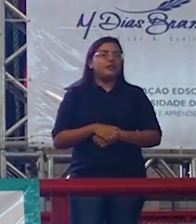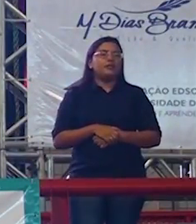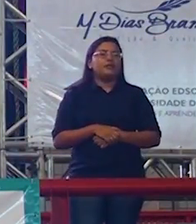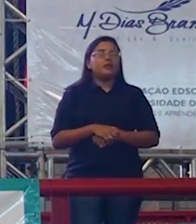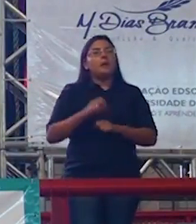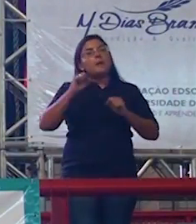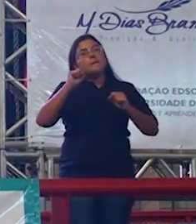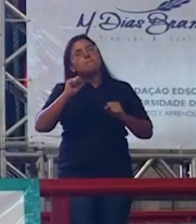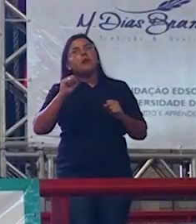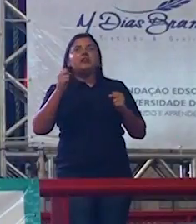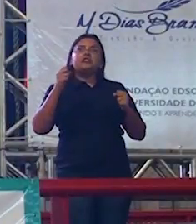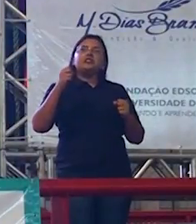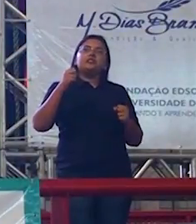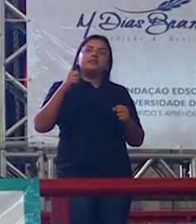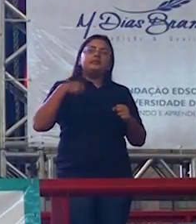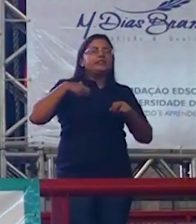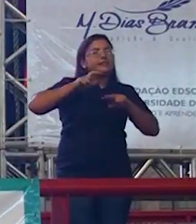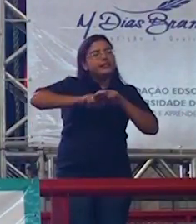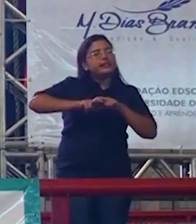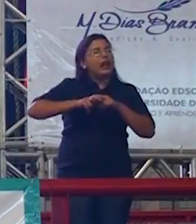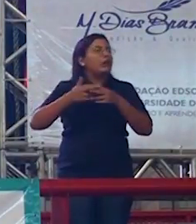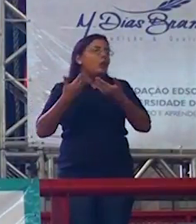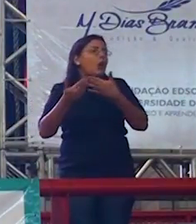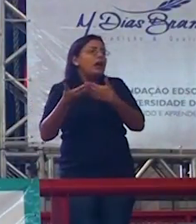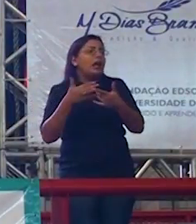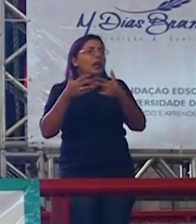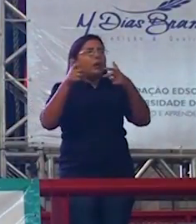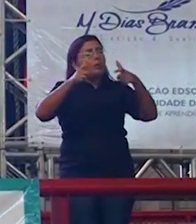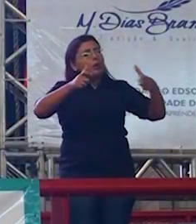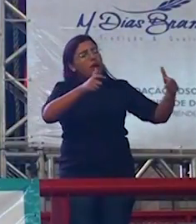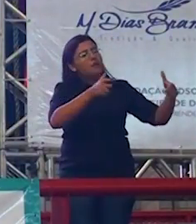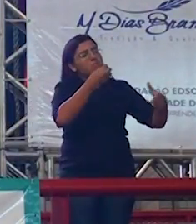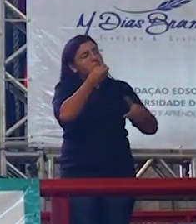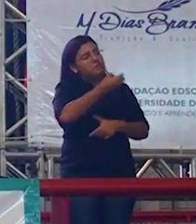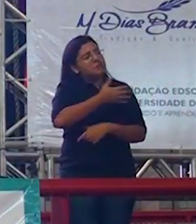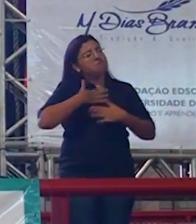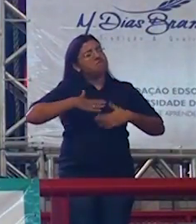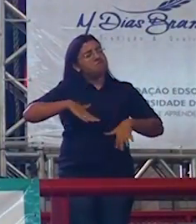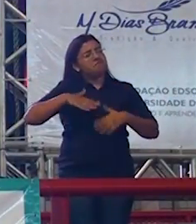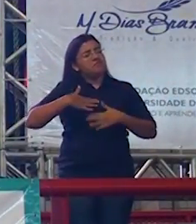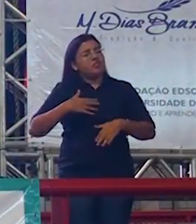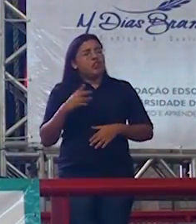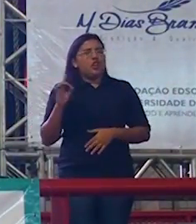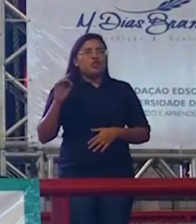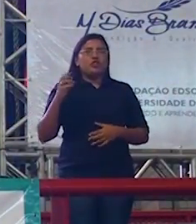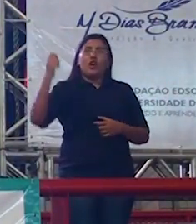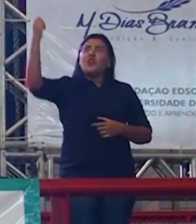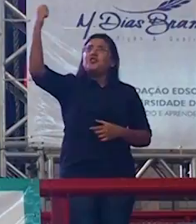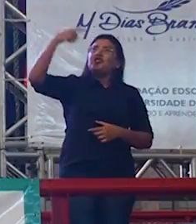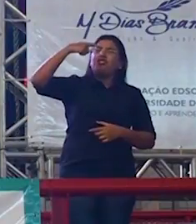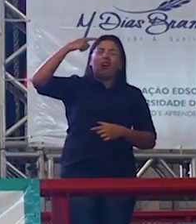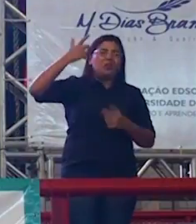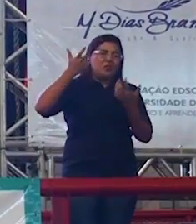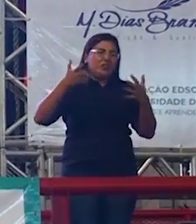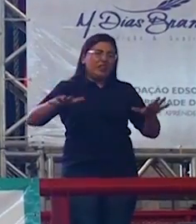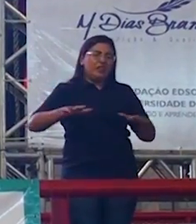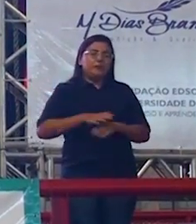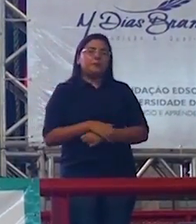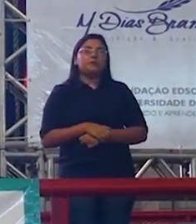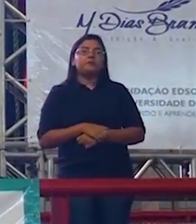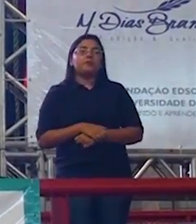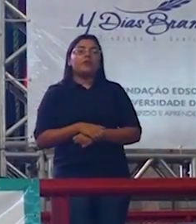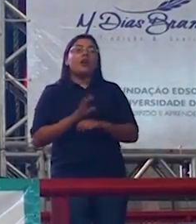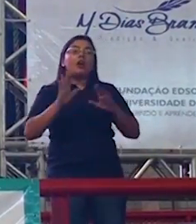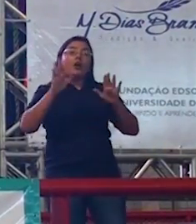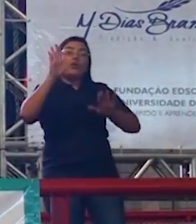lugar, numa sombra, numa mercearia, em algum lugar que você não fique exposto ao meio do sol. Cuidado